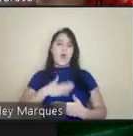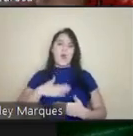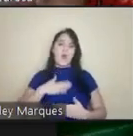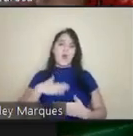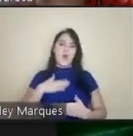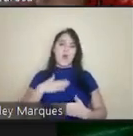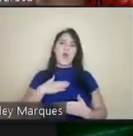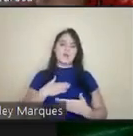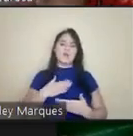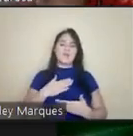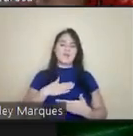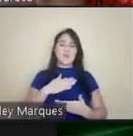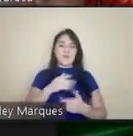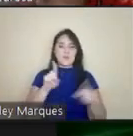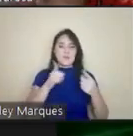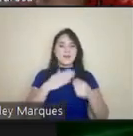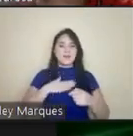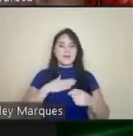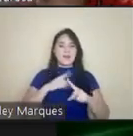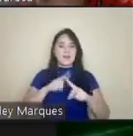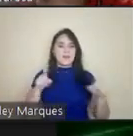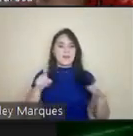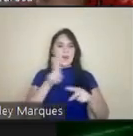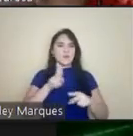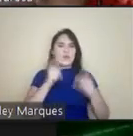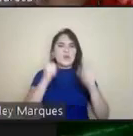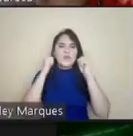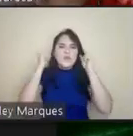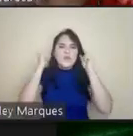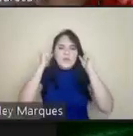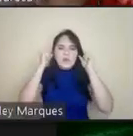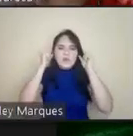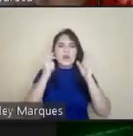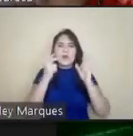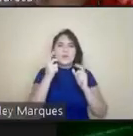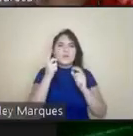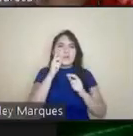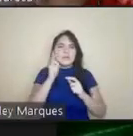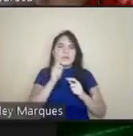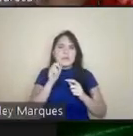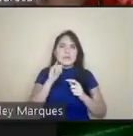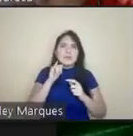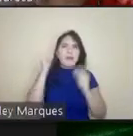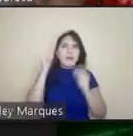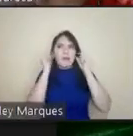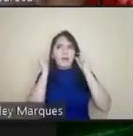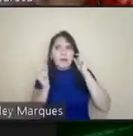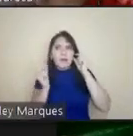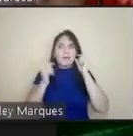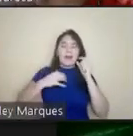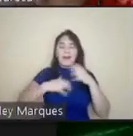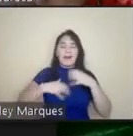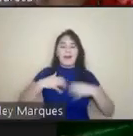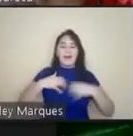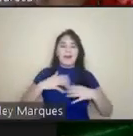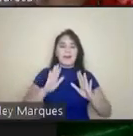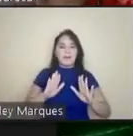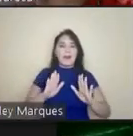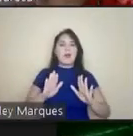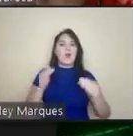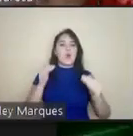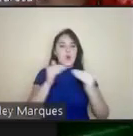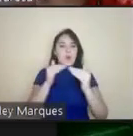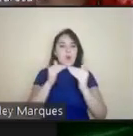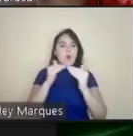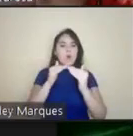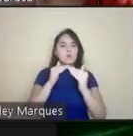se o fone vai cair, né? Dá um agonido nada. Eu concordo com o Mirdá e com o Cida, eu acho que é o momento também da